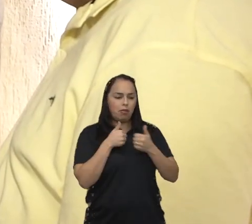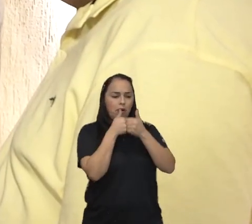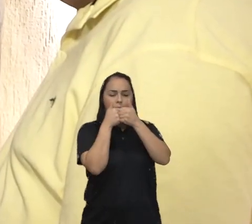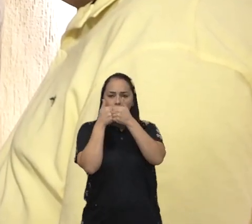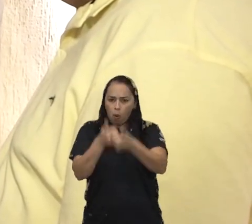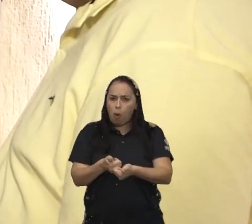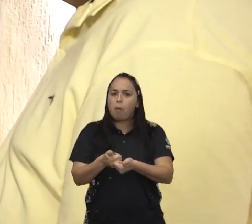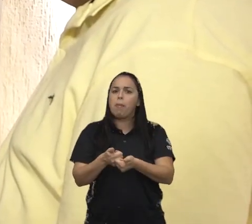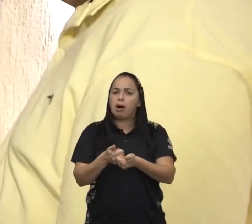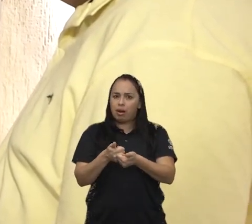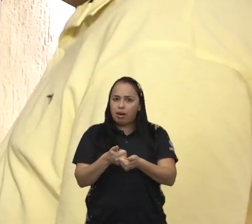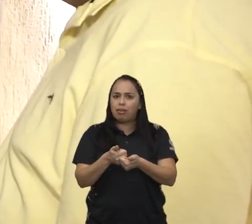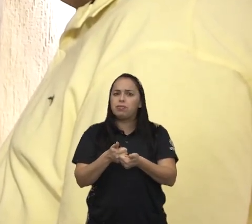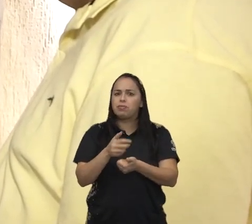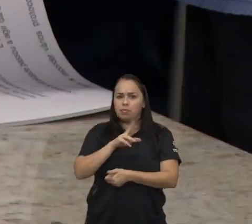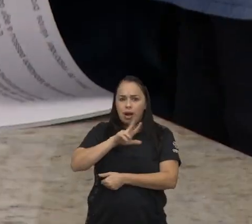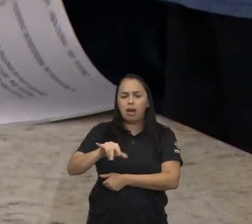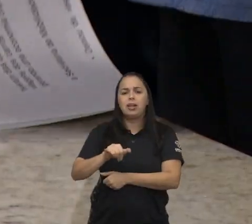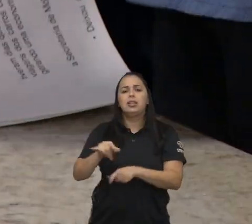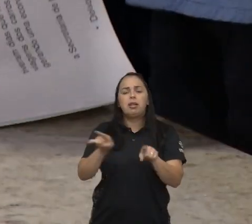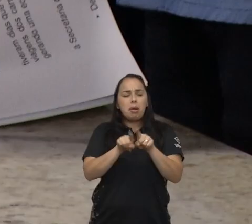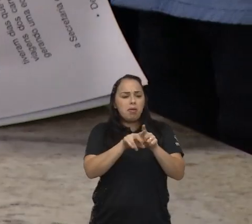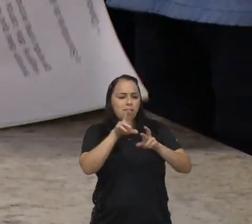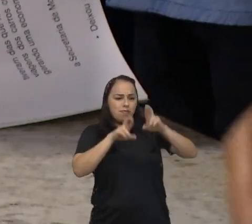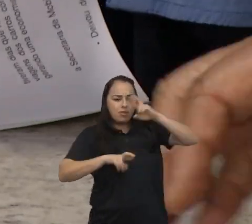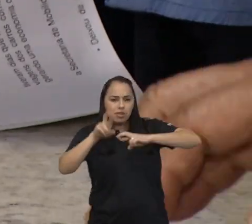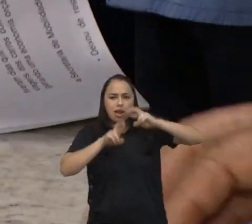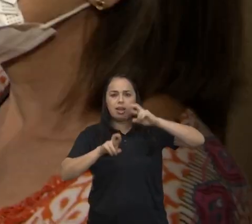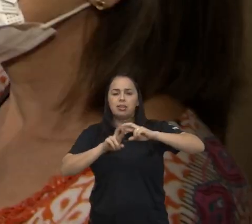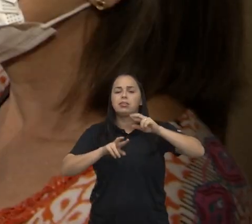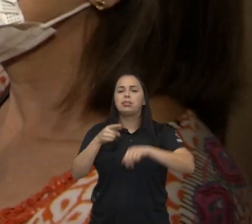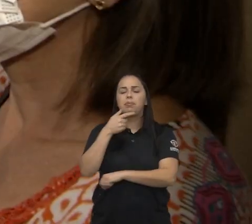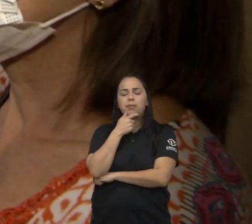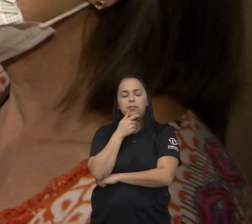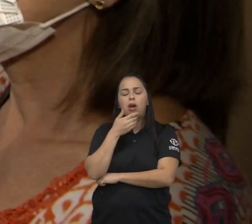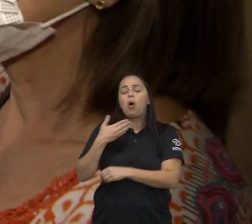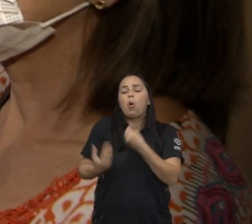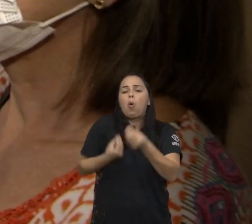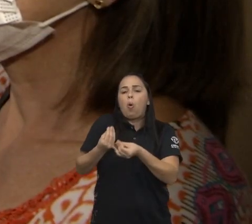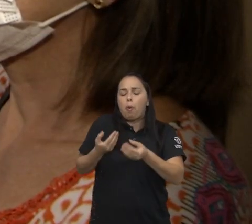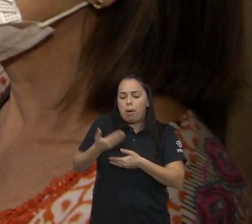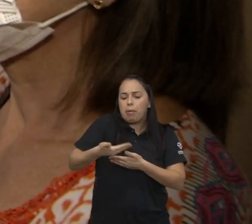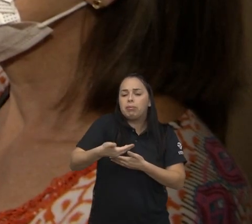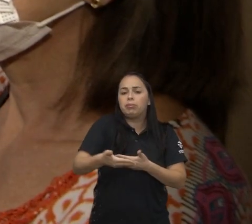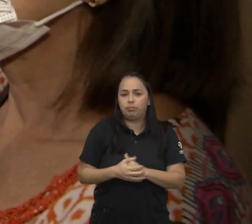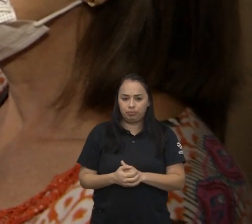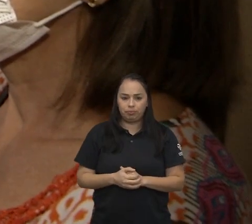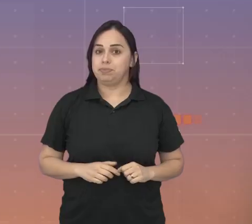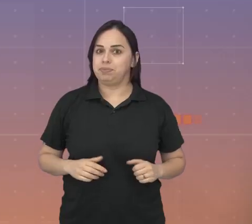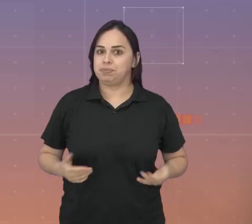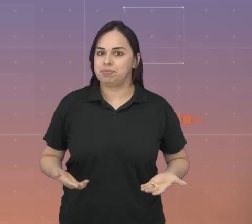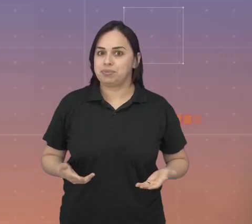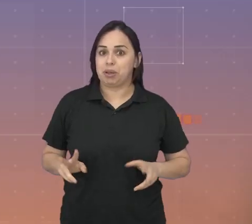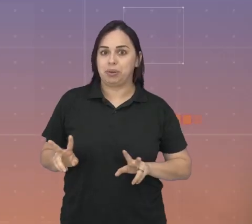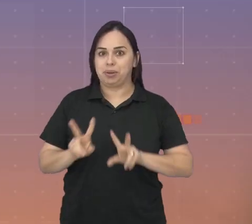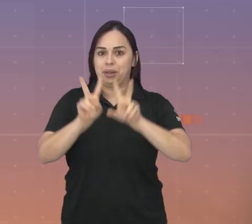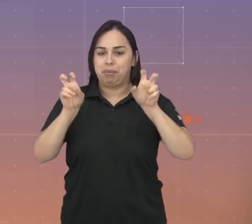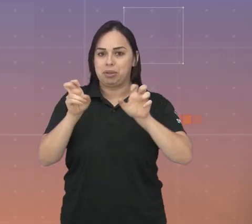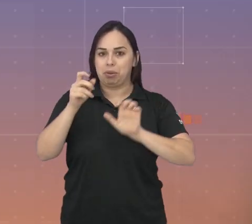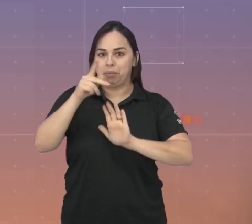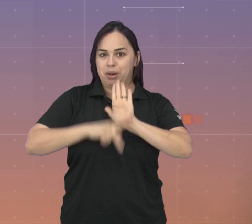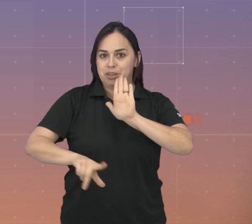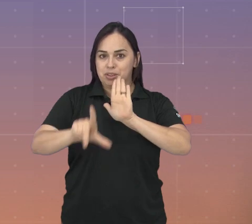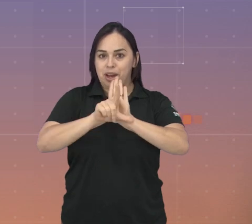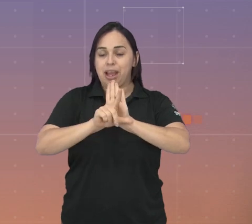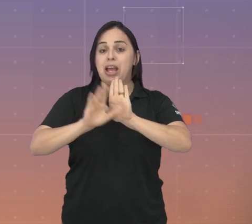vão acompanhar a situação do transporte adaptado para fiscalizar e apurar o andamento do serviço. Ainda nesse